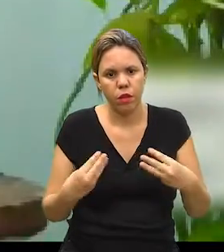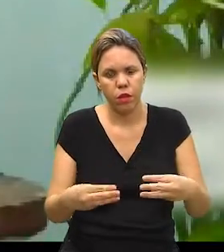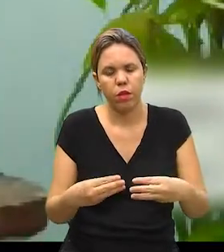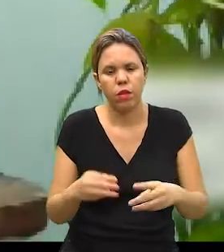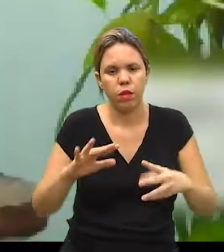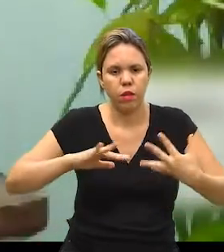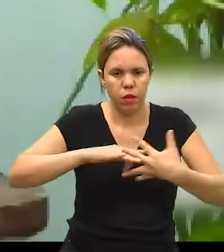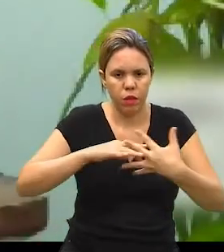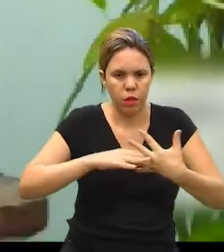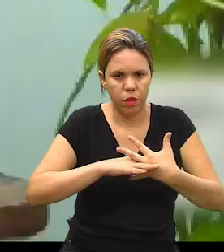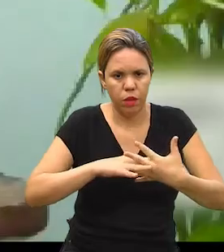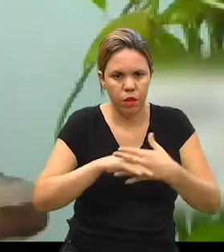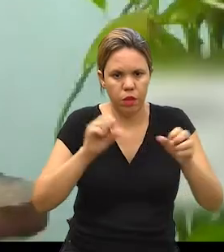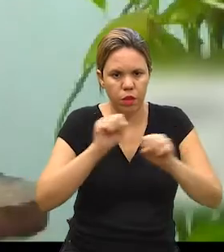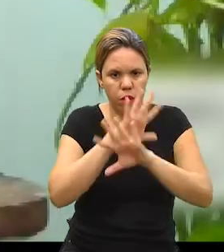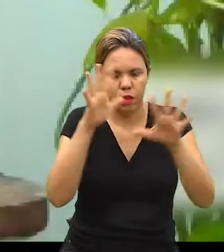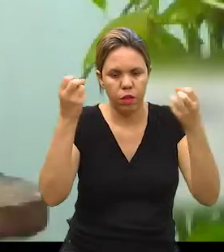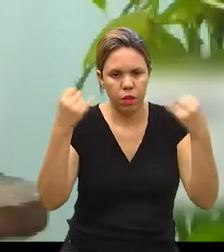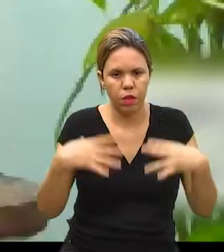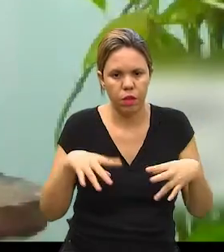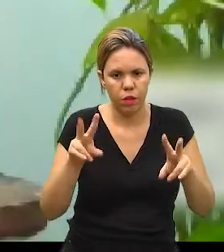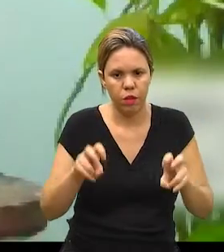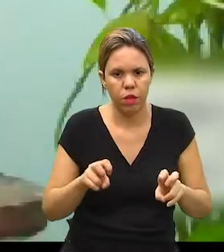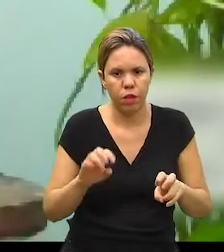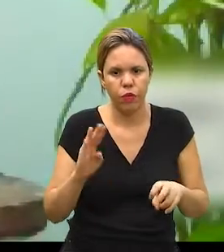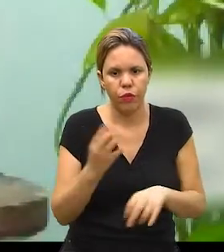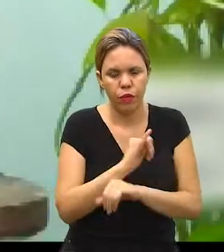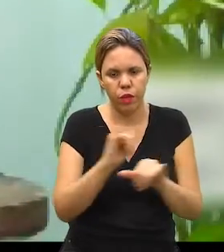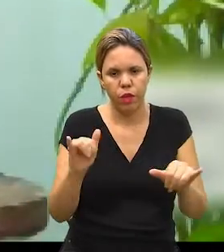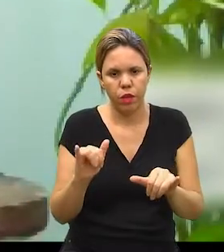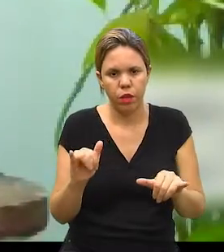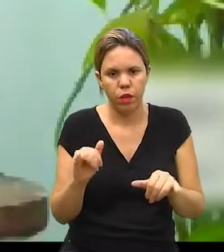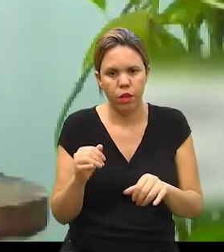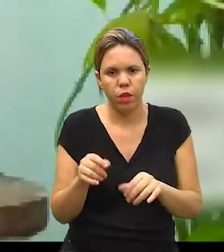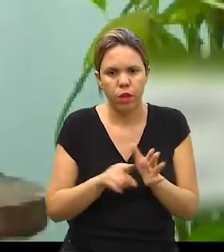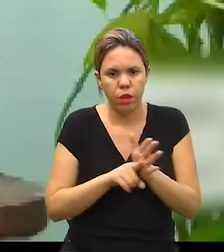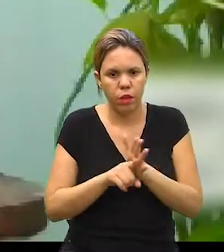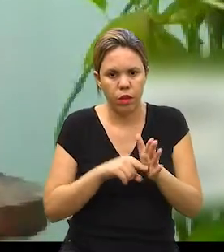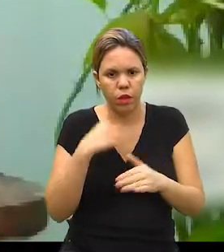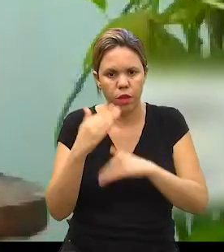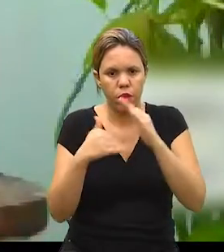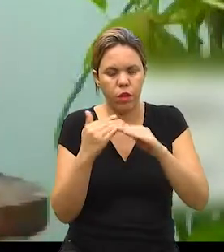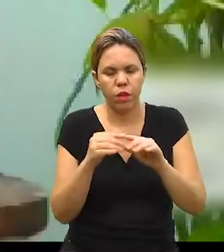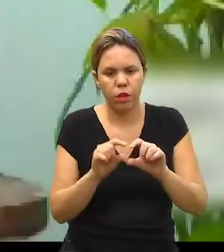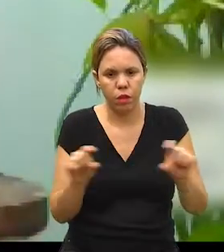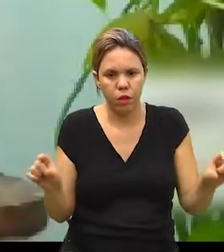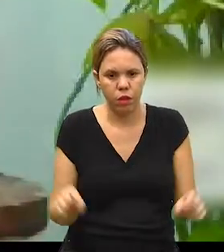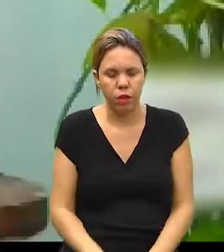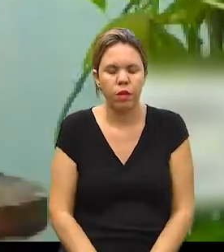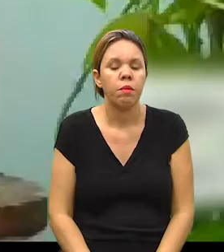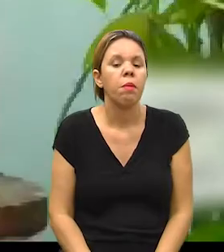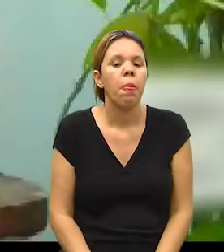fez uma nota de esclarecimento dessa fake news. Confira na página